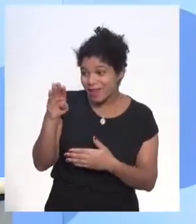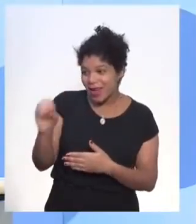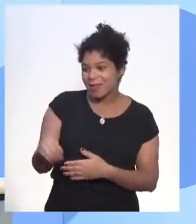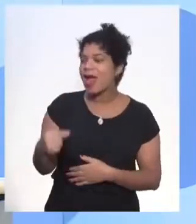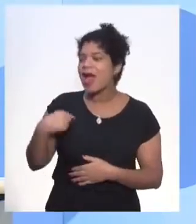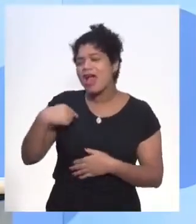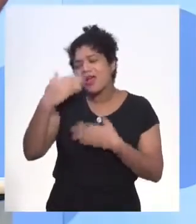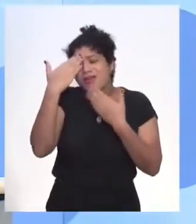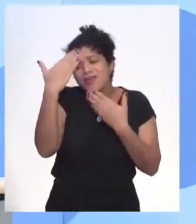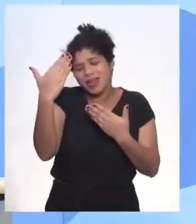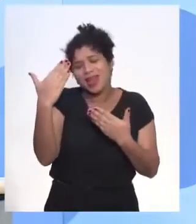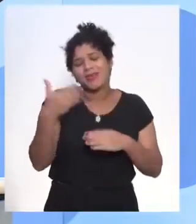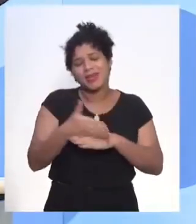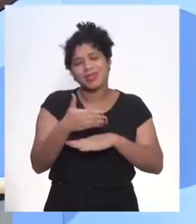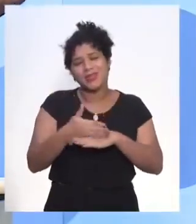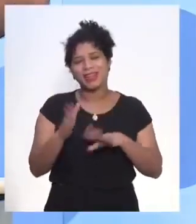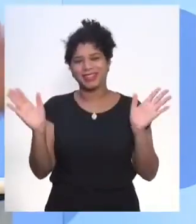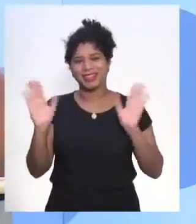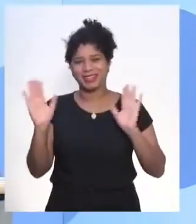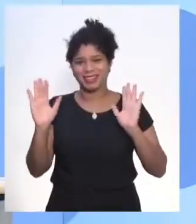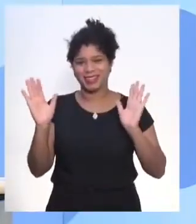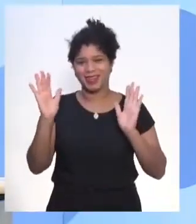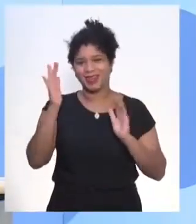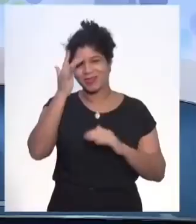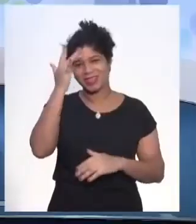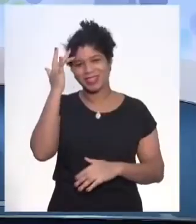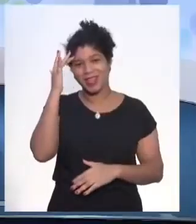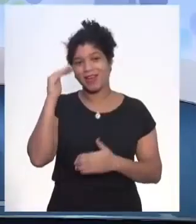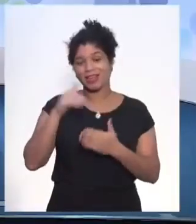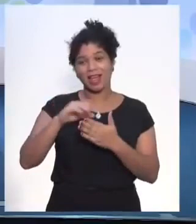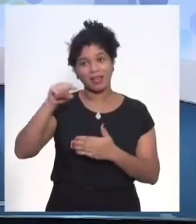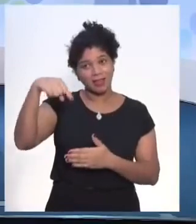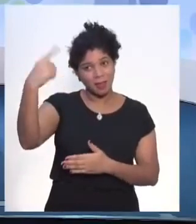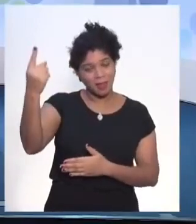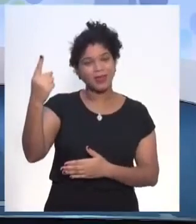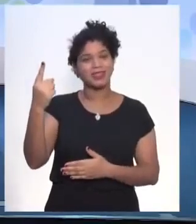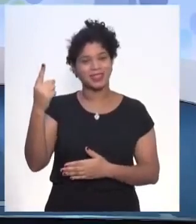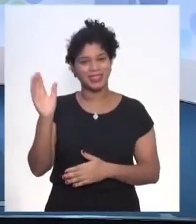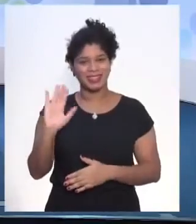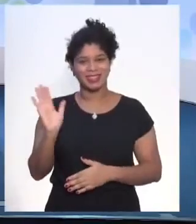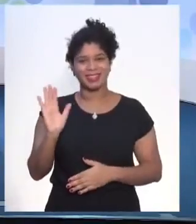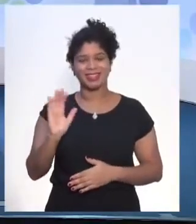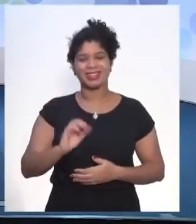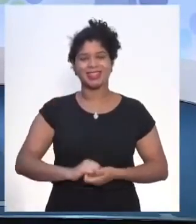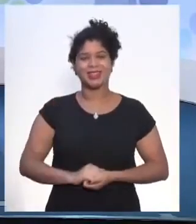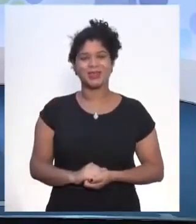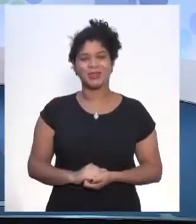participar aqui. Tchau, tchau, pessoal. Até a próxima. Tchau, gente. Nós nos vemos na próxima aula. Bye, bye.